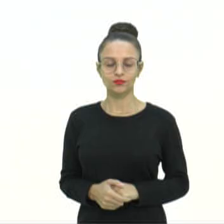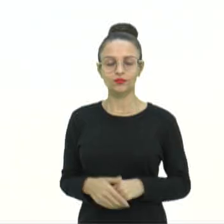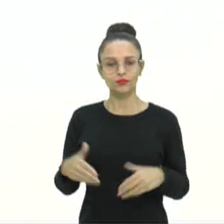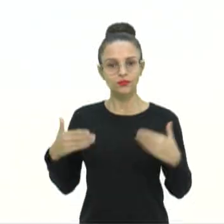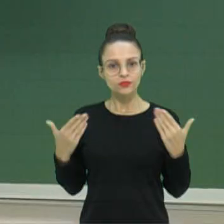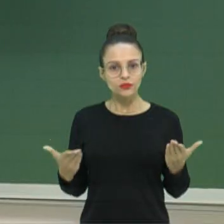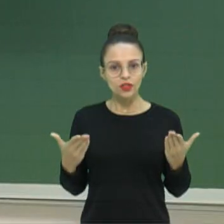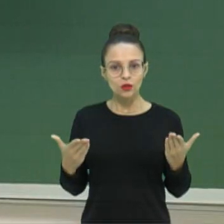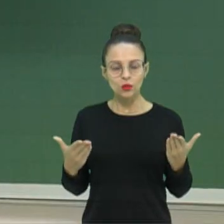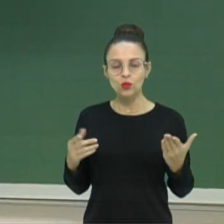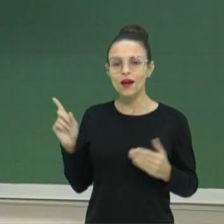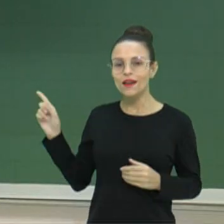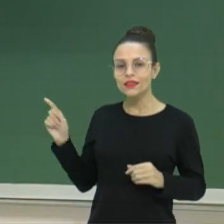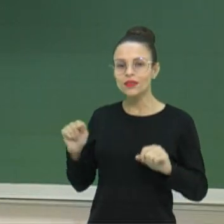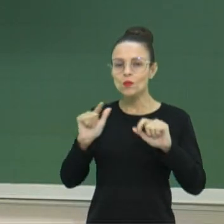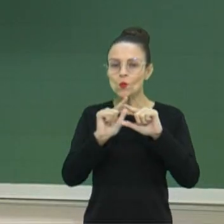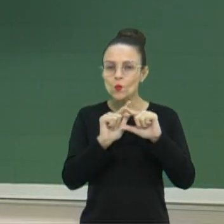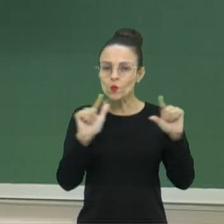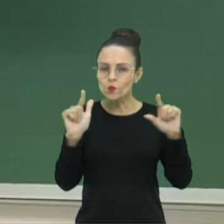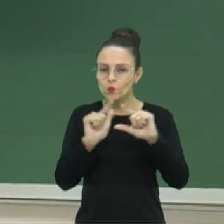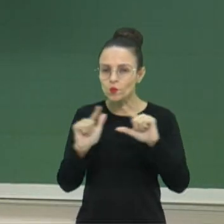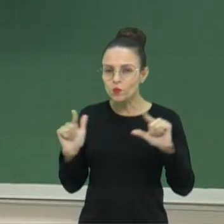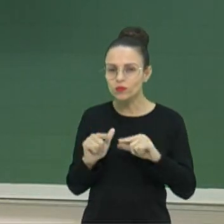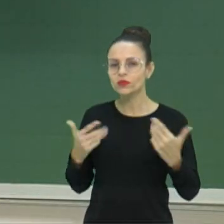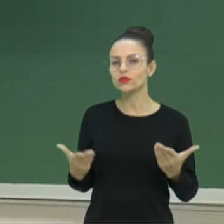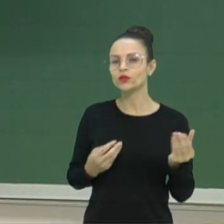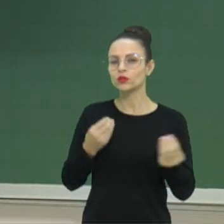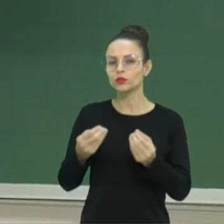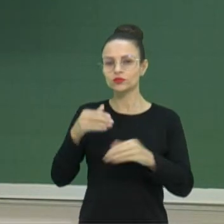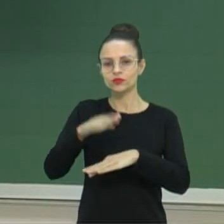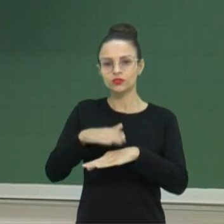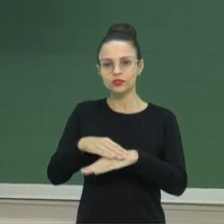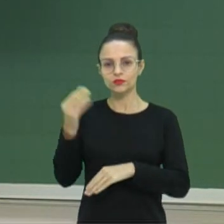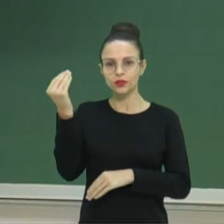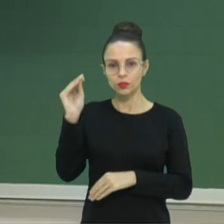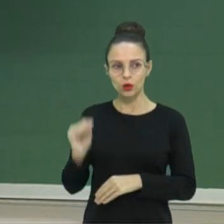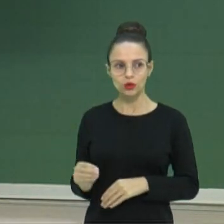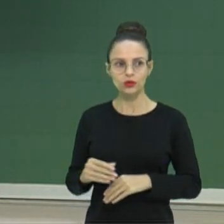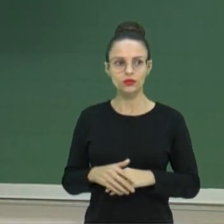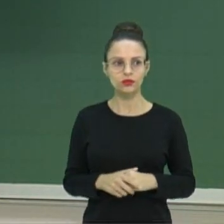Então, essas lacunas aí, o que vocês irão completar?